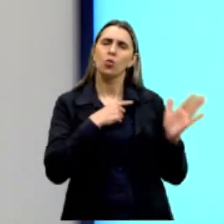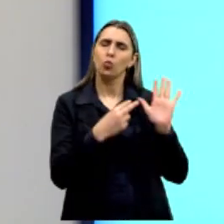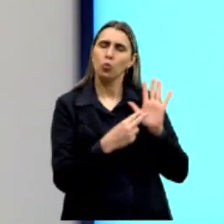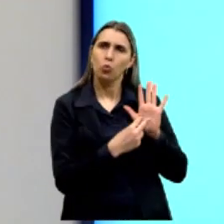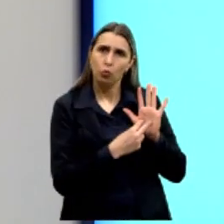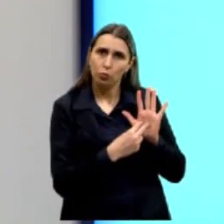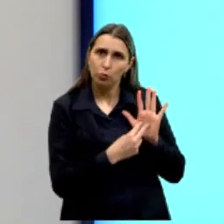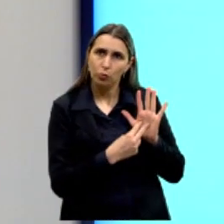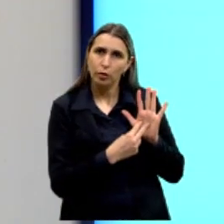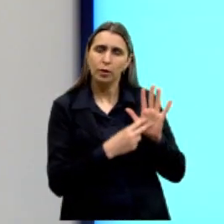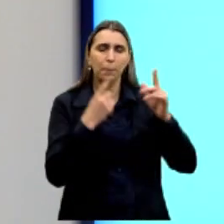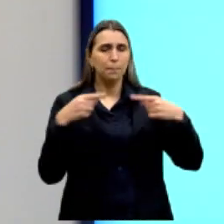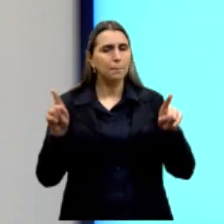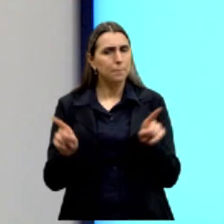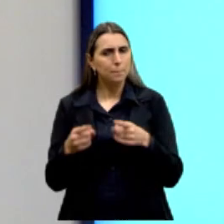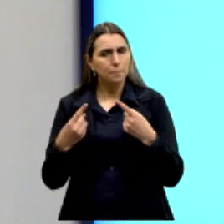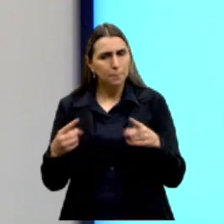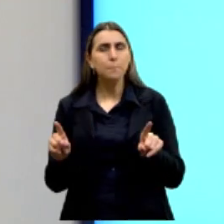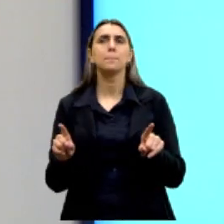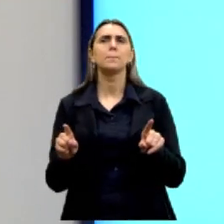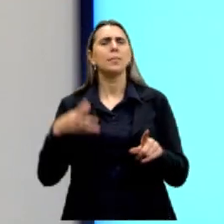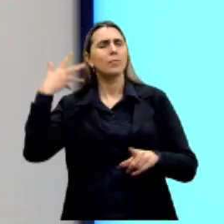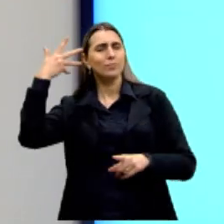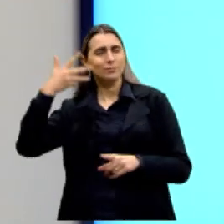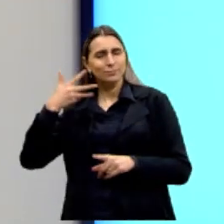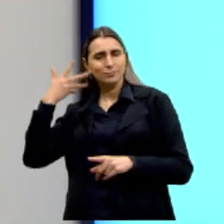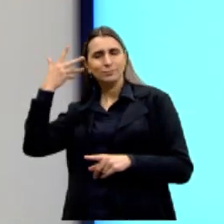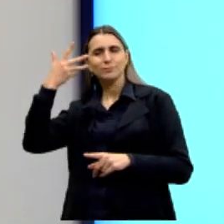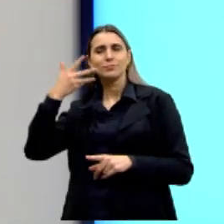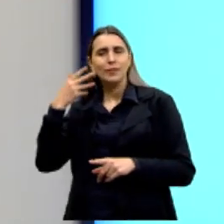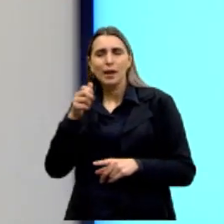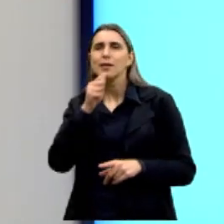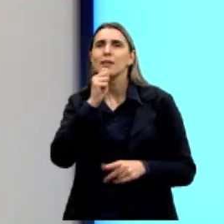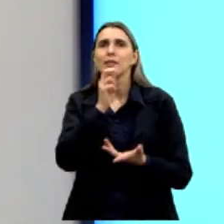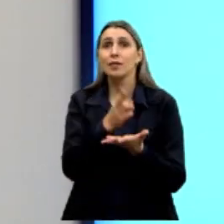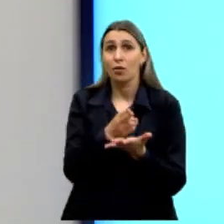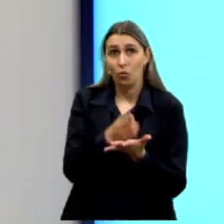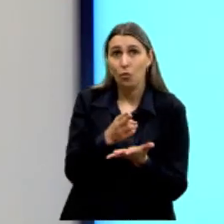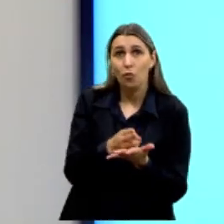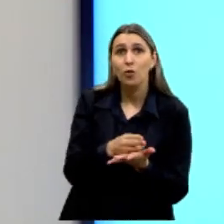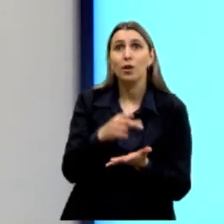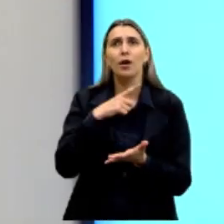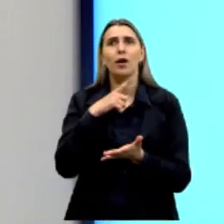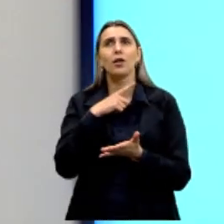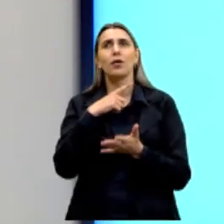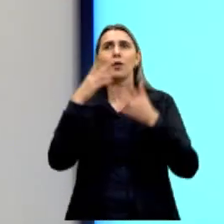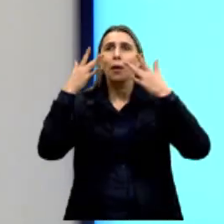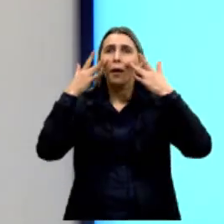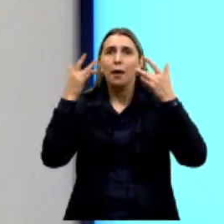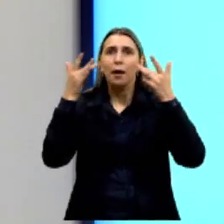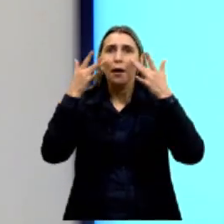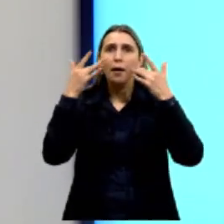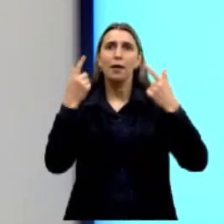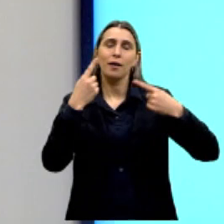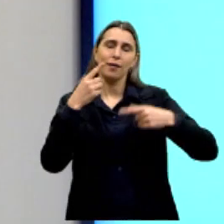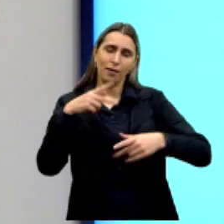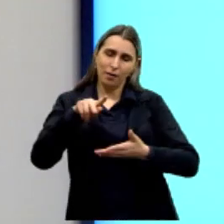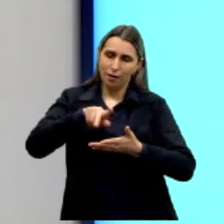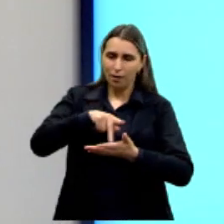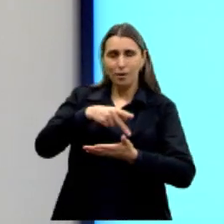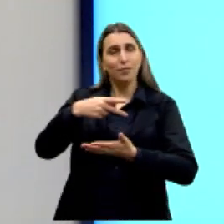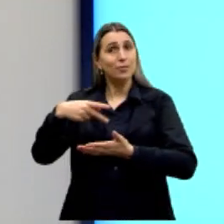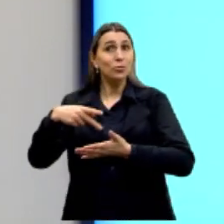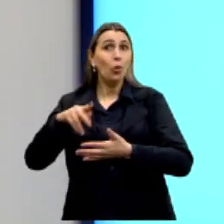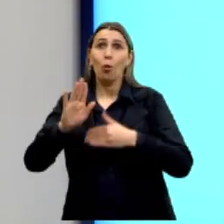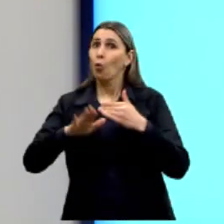apresentações musicais certo palestras ainda continuaram teve teatro Dança